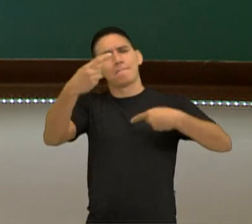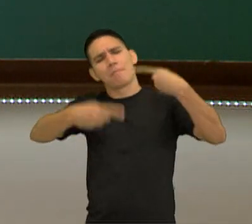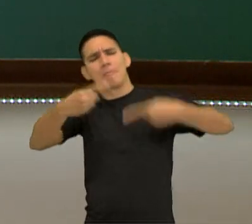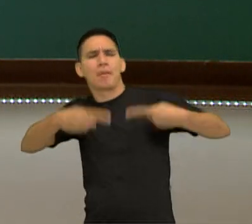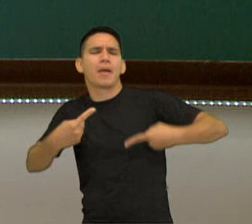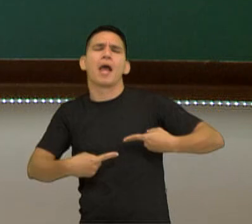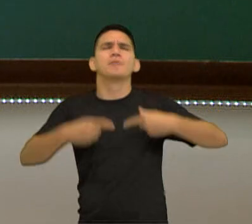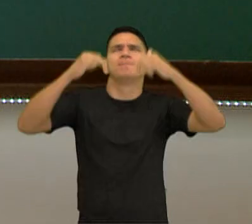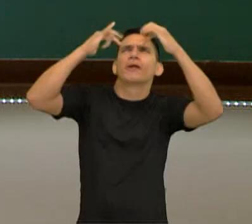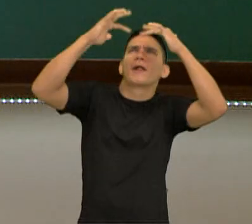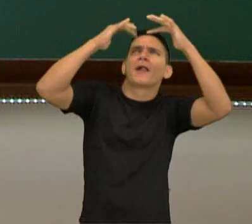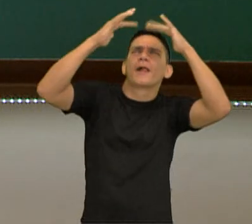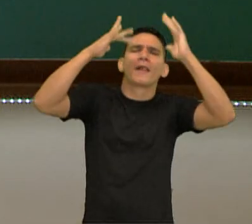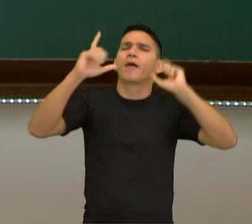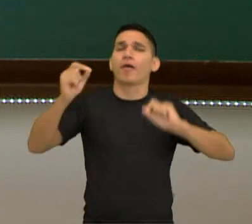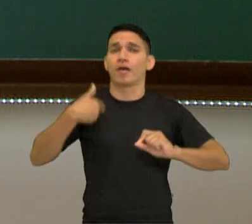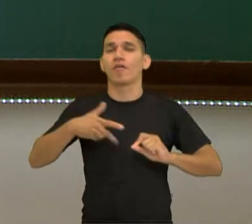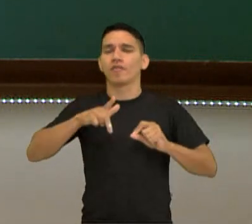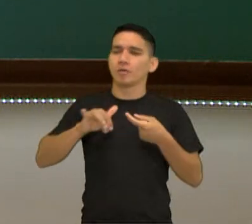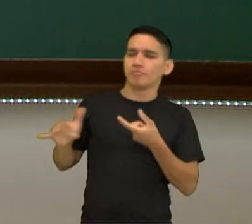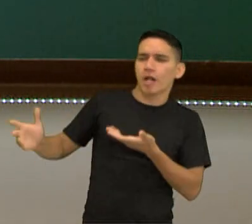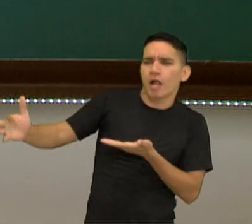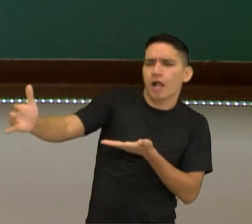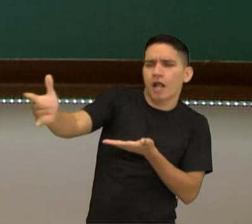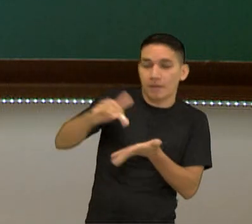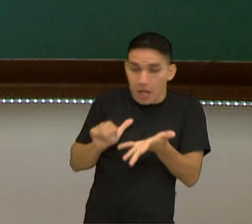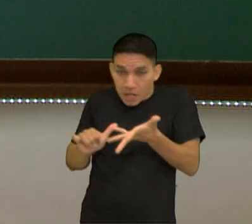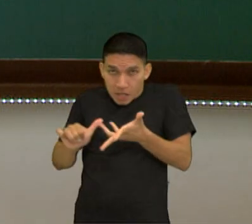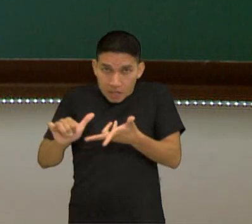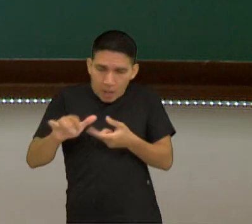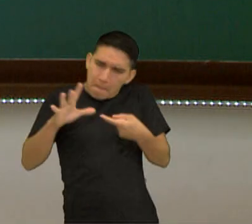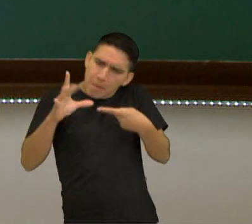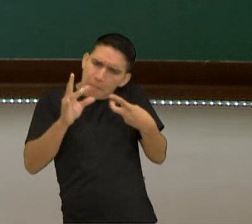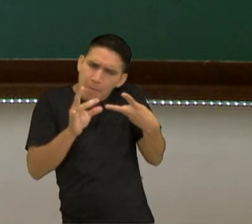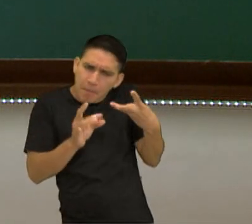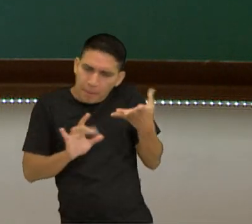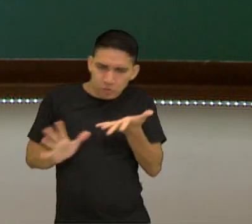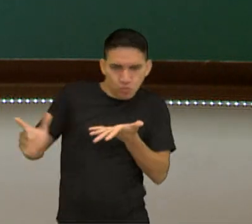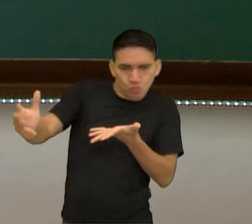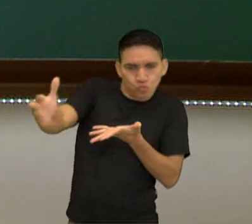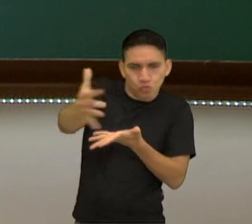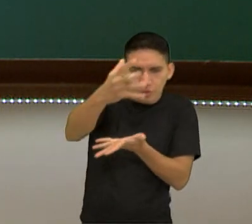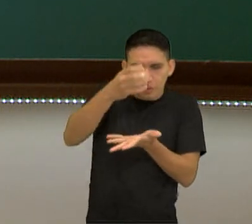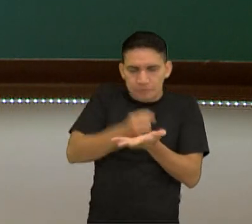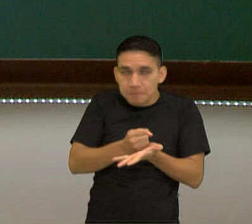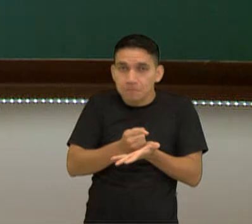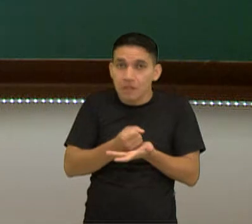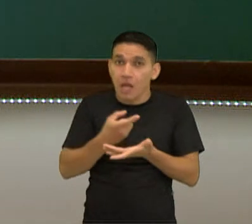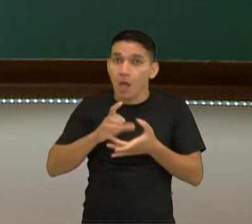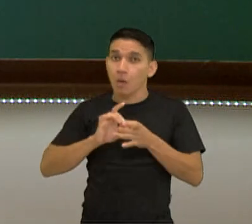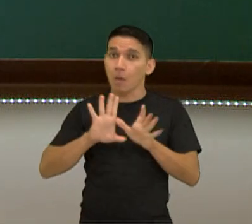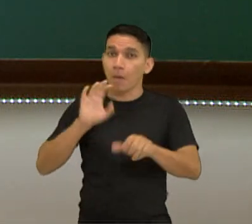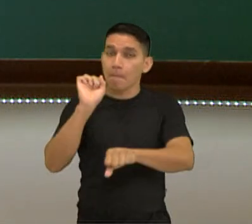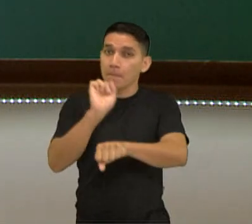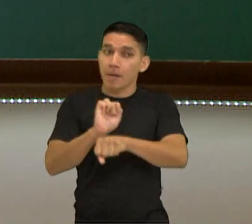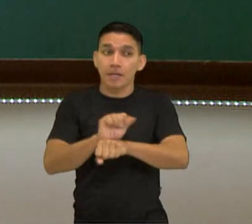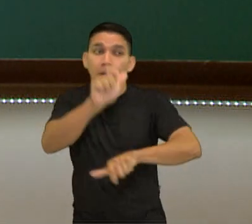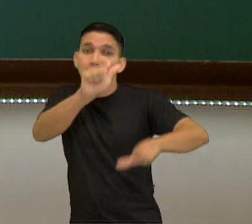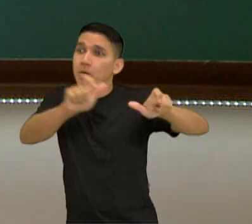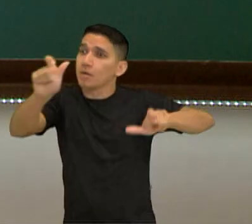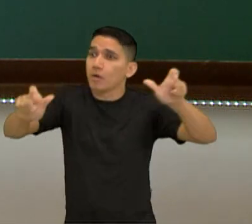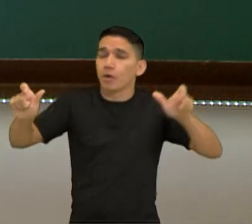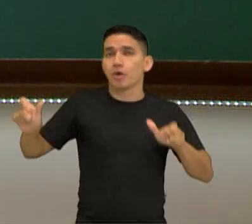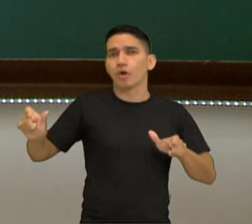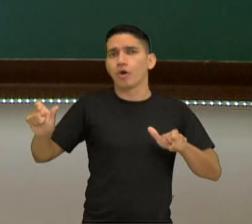uma reflexão. Eu vou juntar elementos, ok? E vou deixar com que as